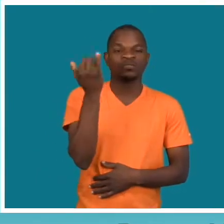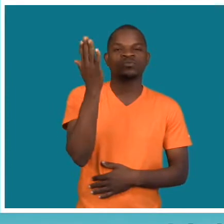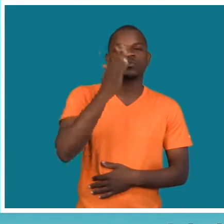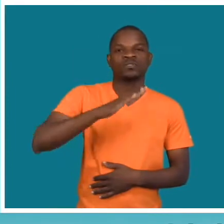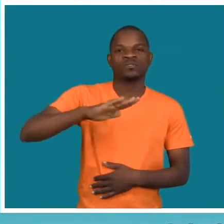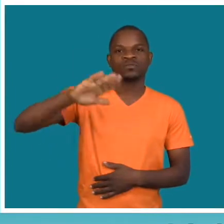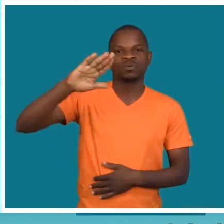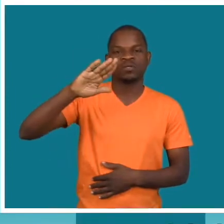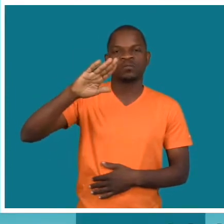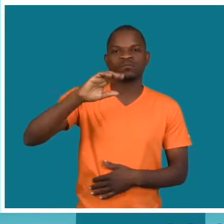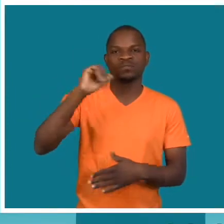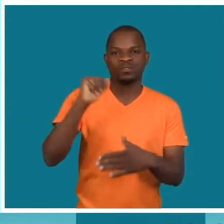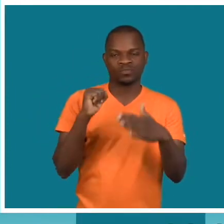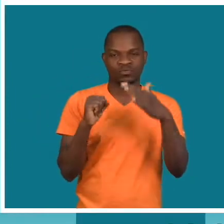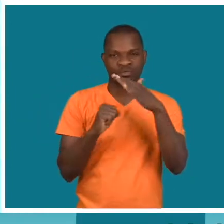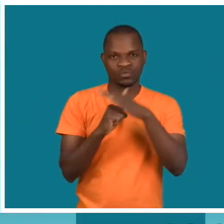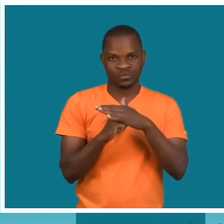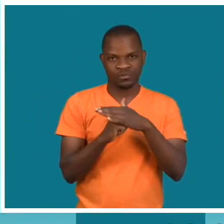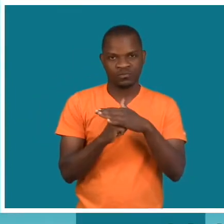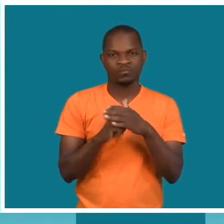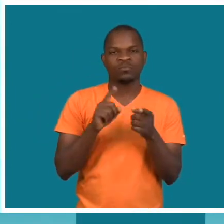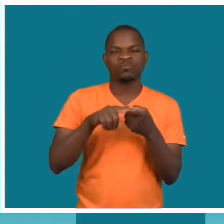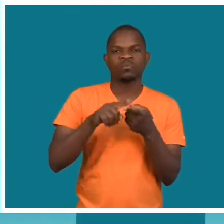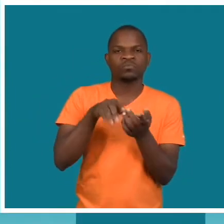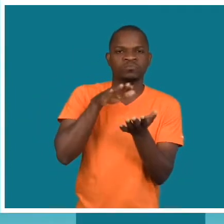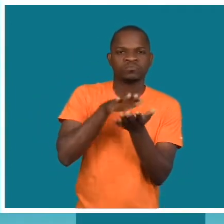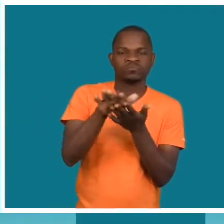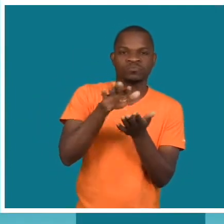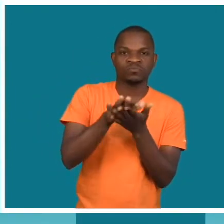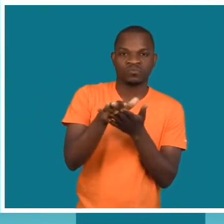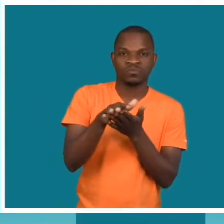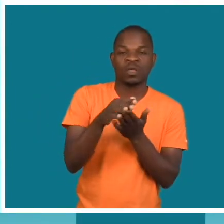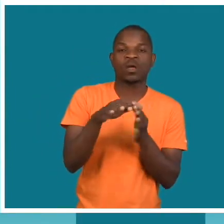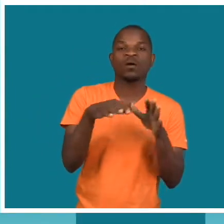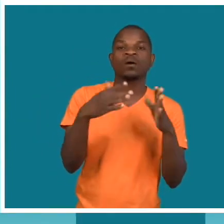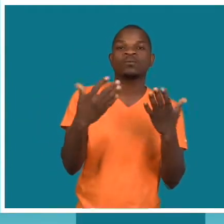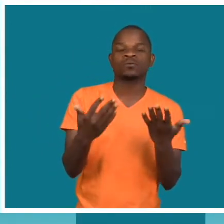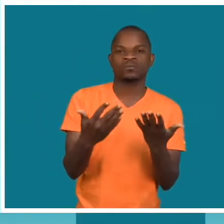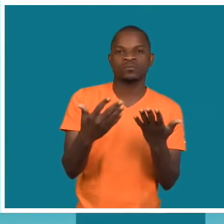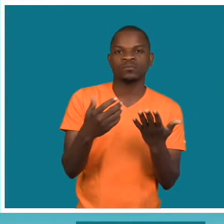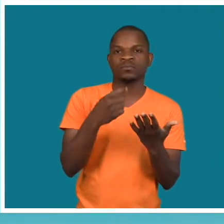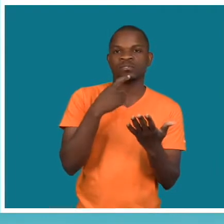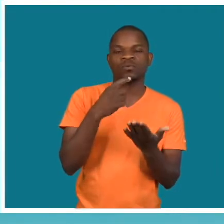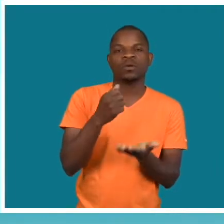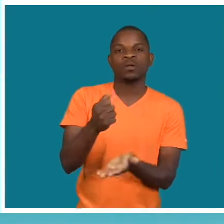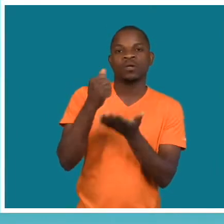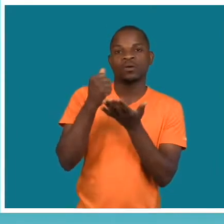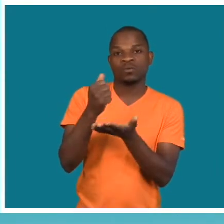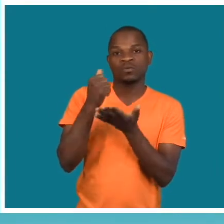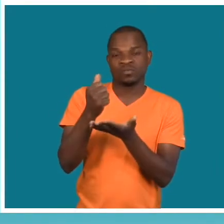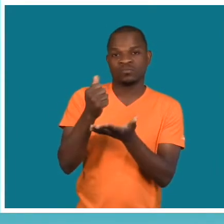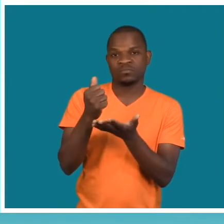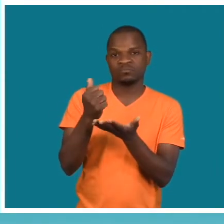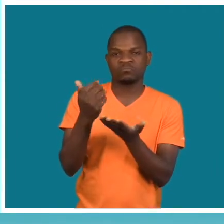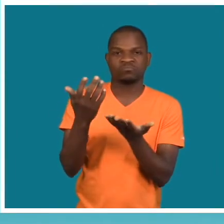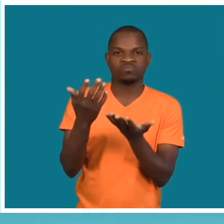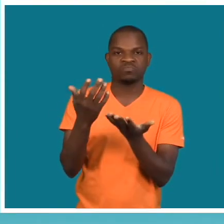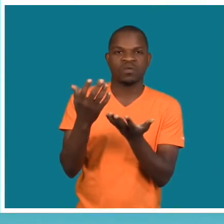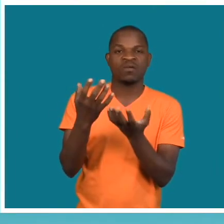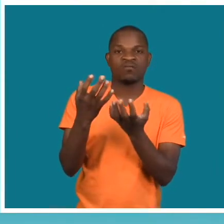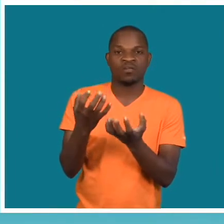do Instituto Nacional de Ação Social, não é? Que eles dizem que devido ao orçamento,